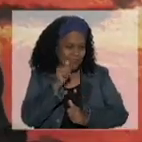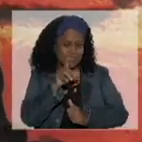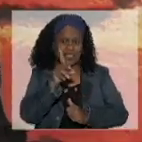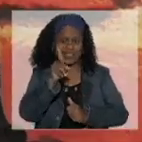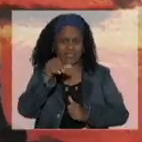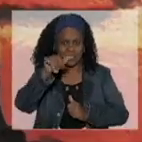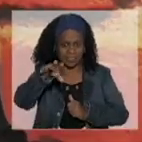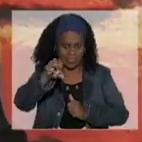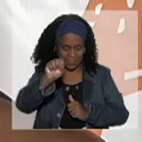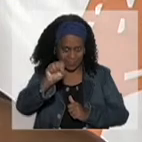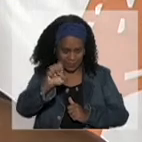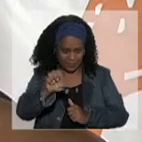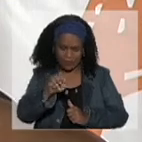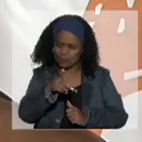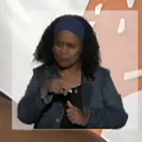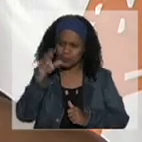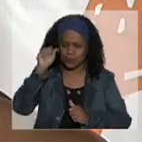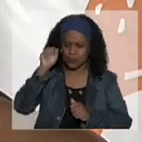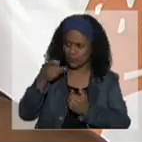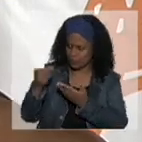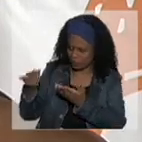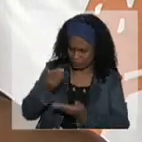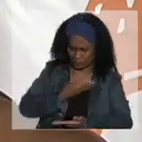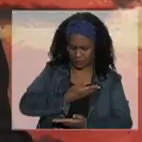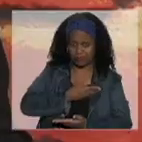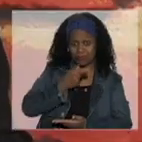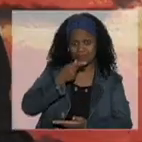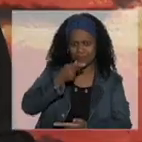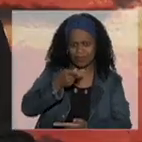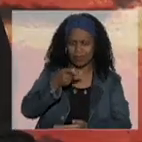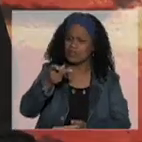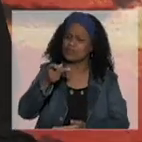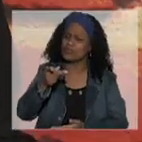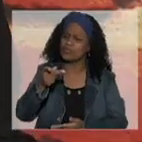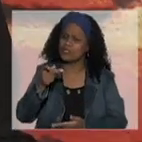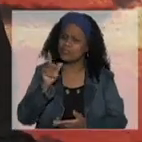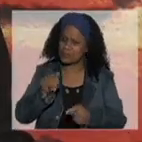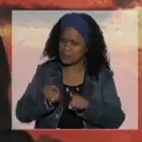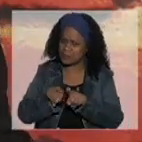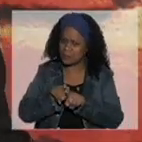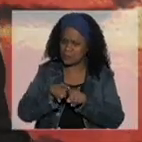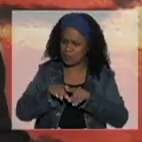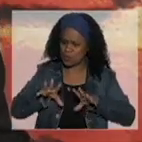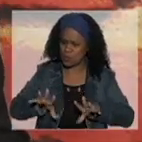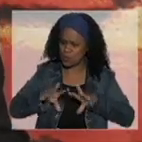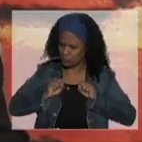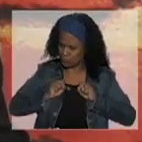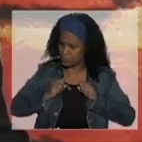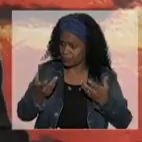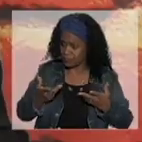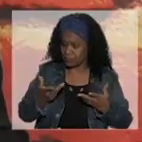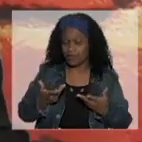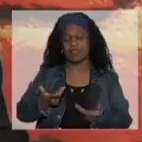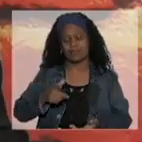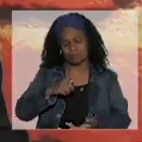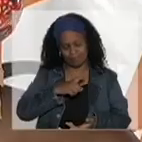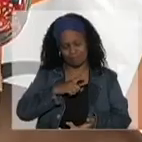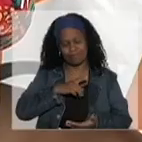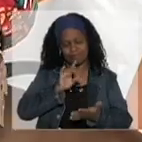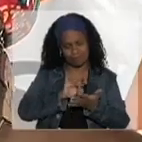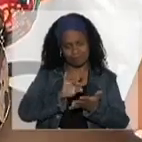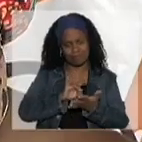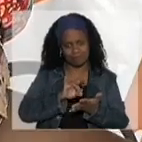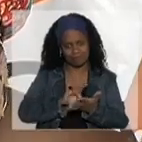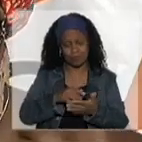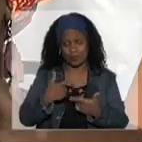né da ese você escutando é só colega falar sobre isso também você se identifica com essa situação não tem como não se